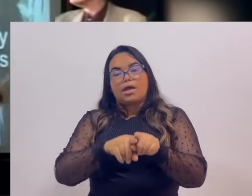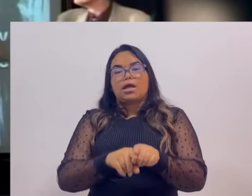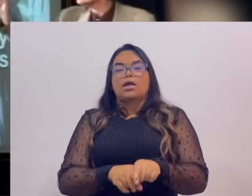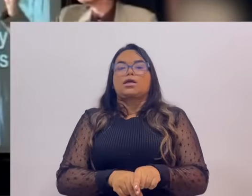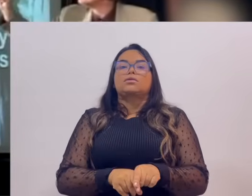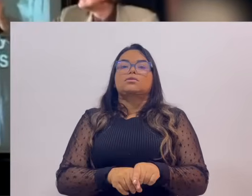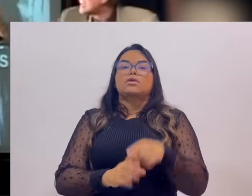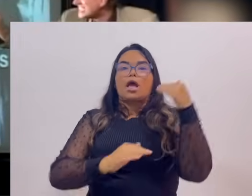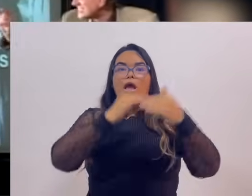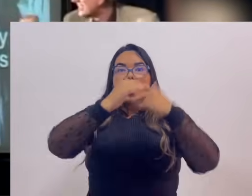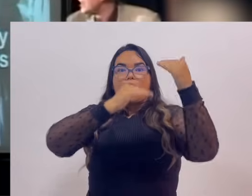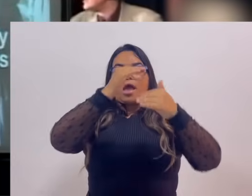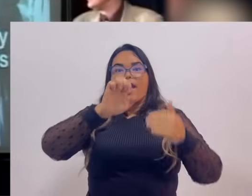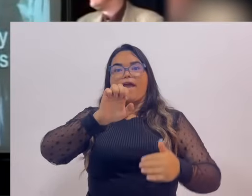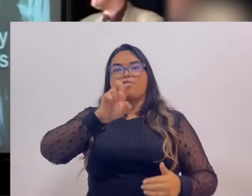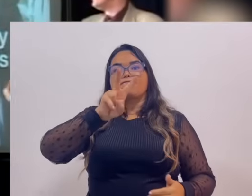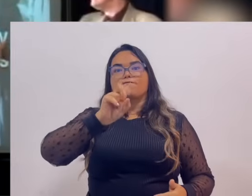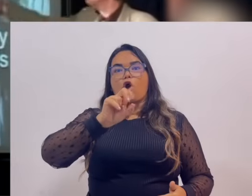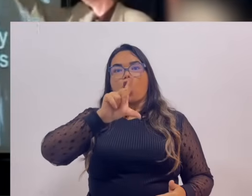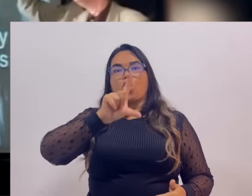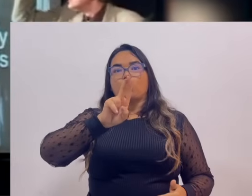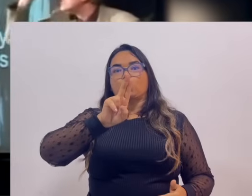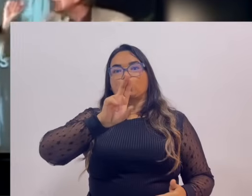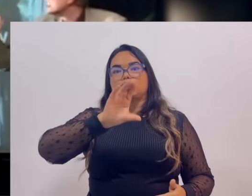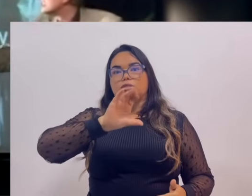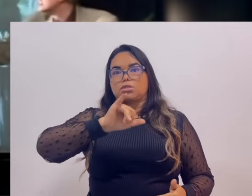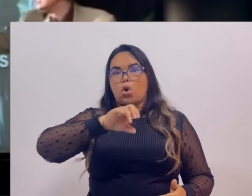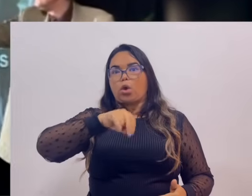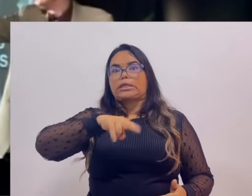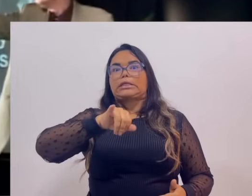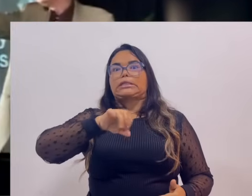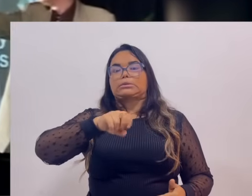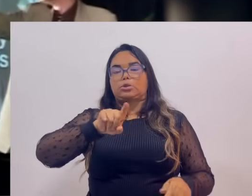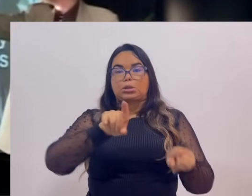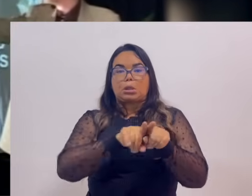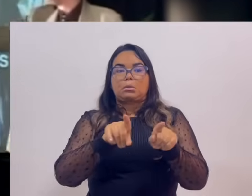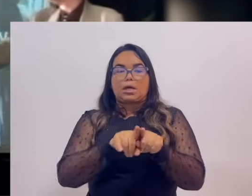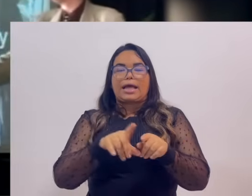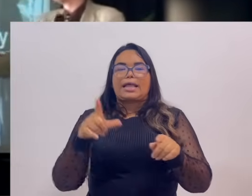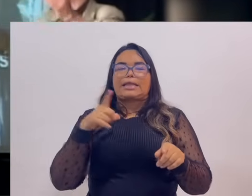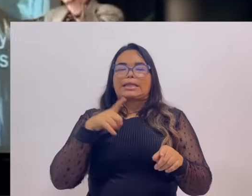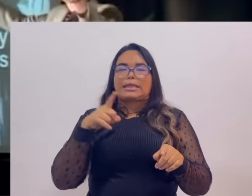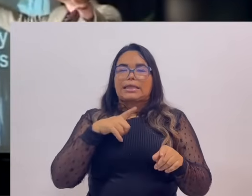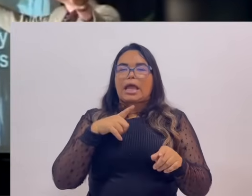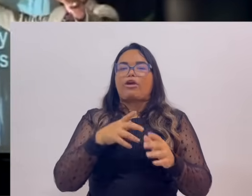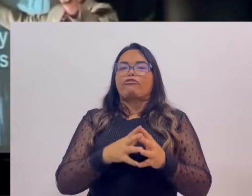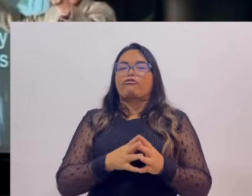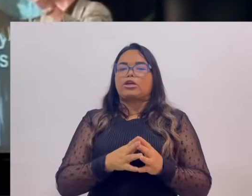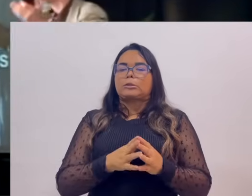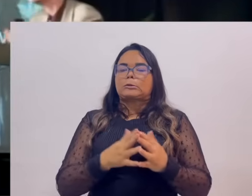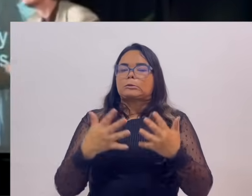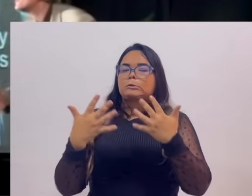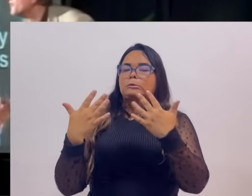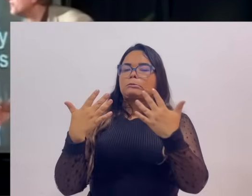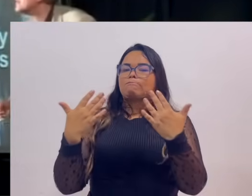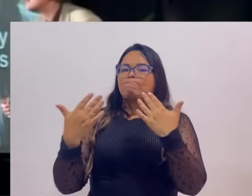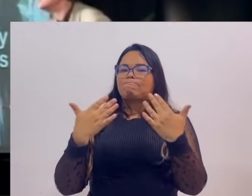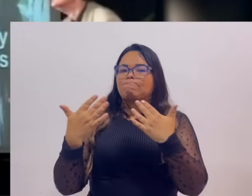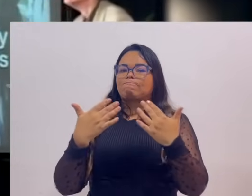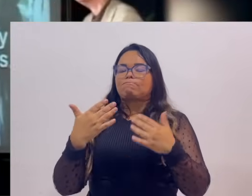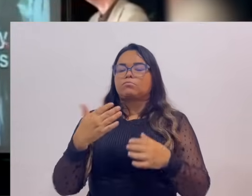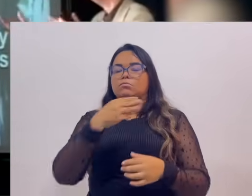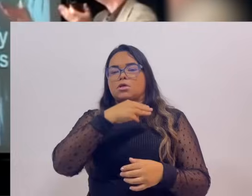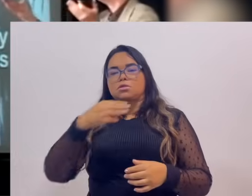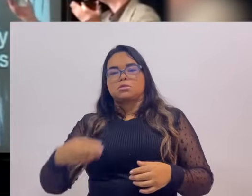foi divulgada a teoria da evolução ao mundo precisamente em 1844 foi esta época em que houve um grande